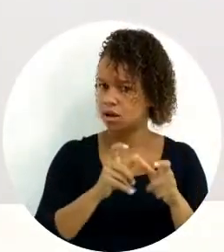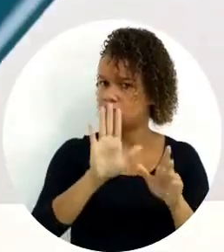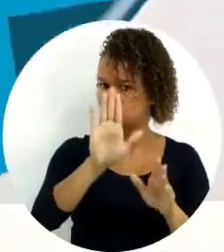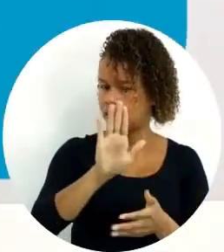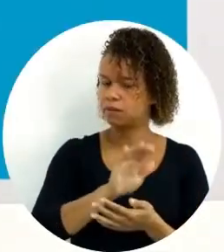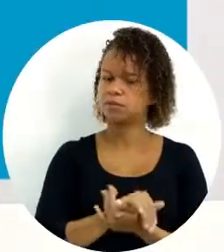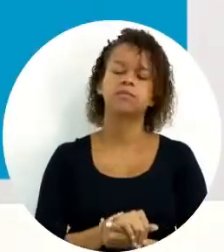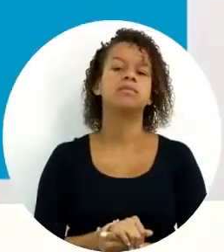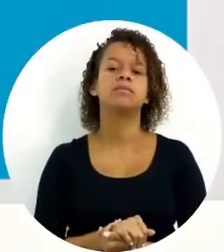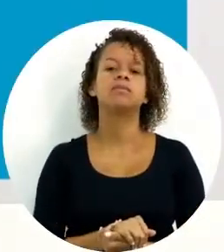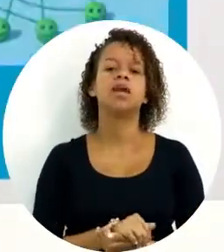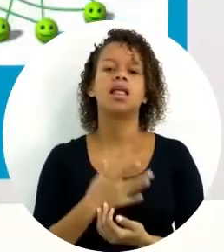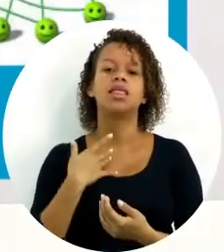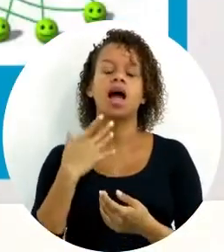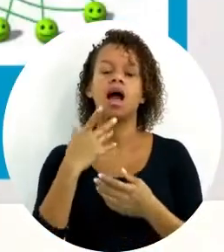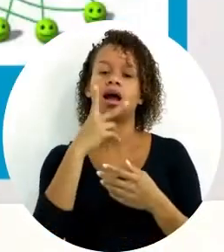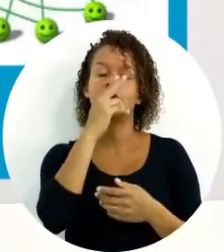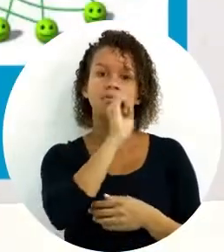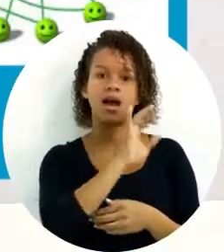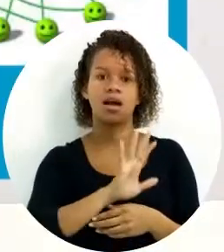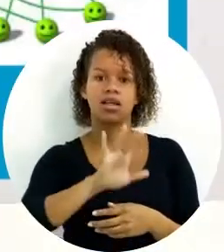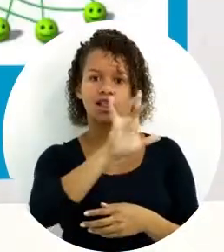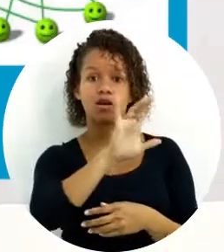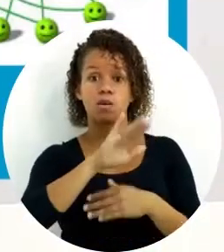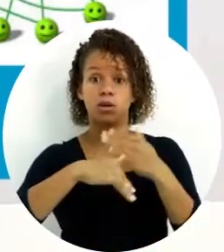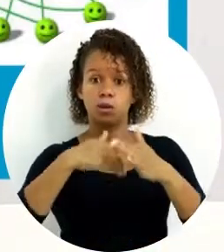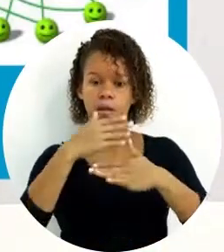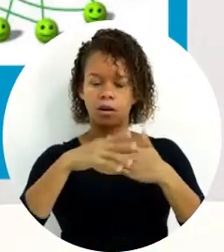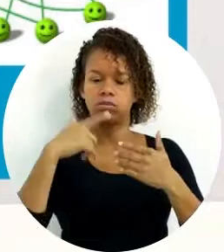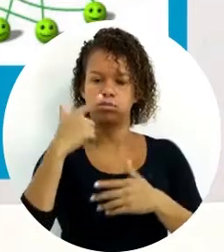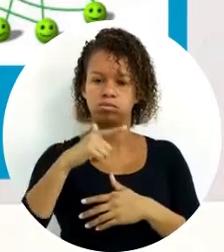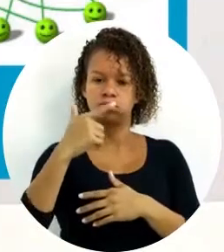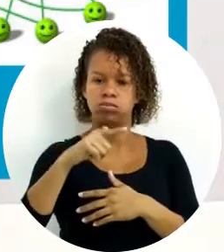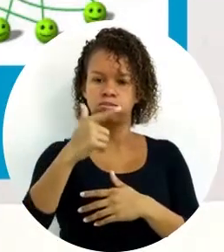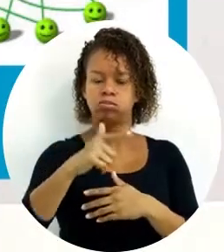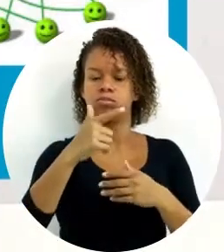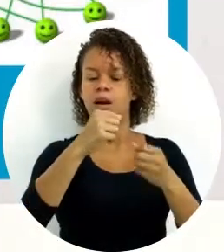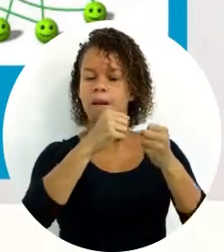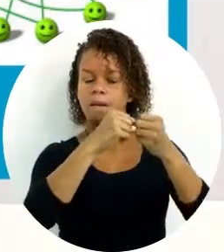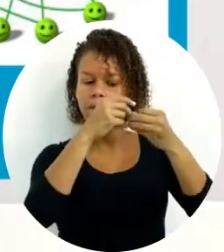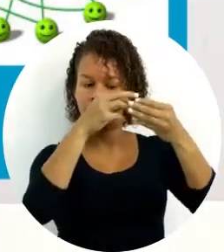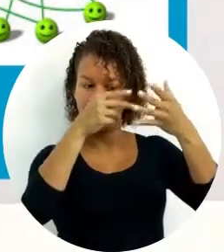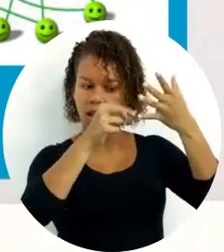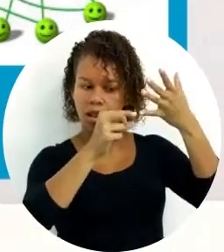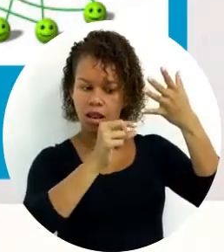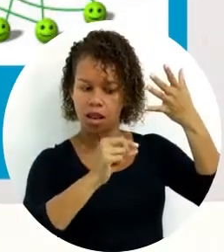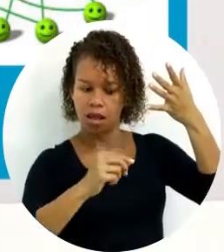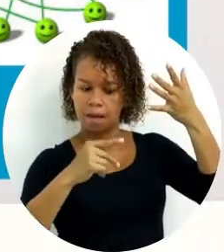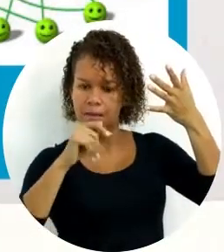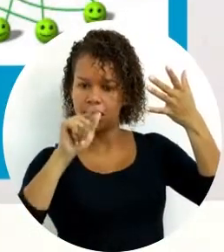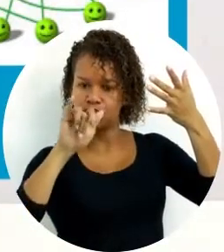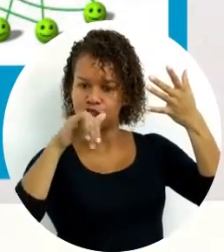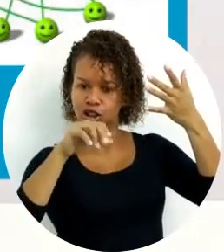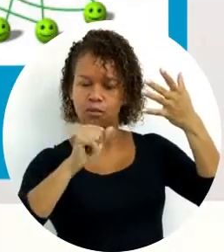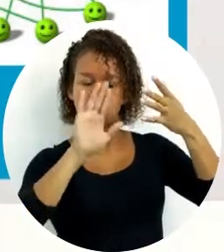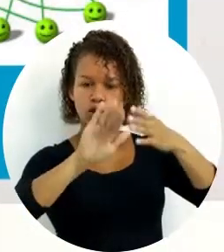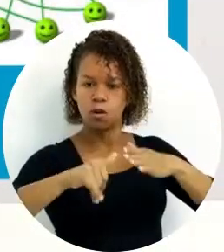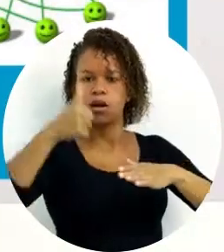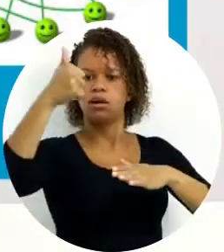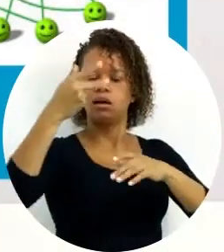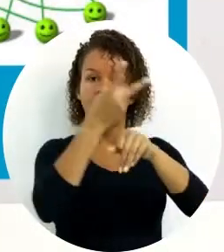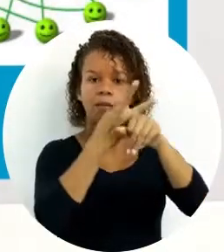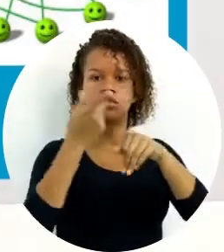aí na ilustração, que quanto mais linkada uma página, mais qualidade e mais pertinente a busca